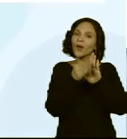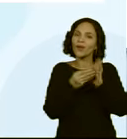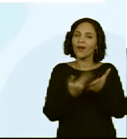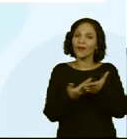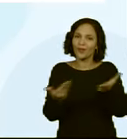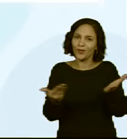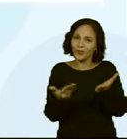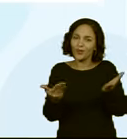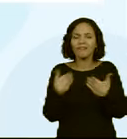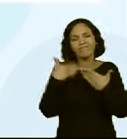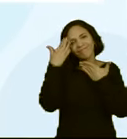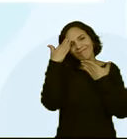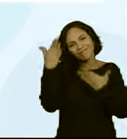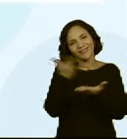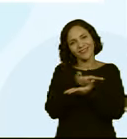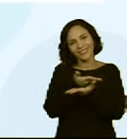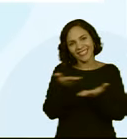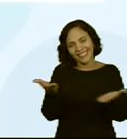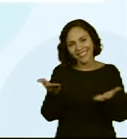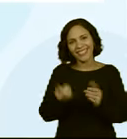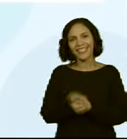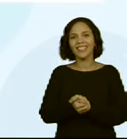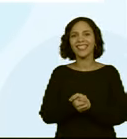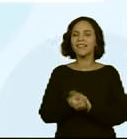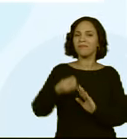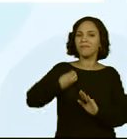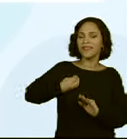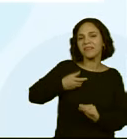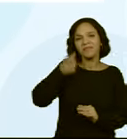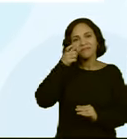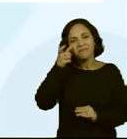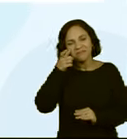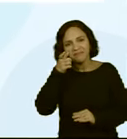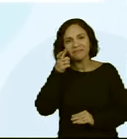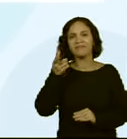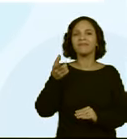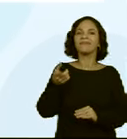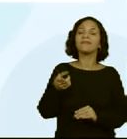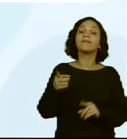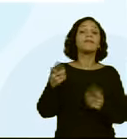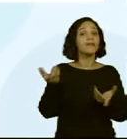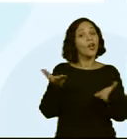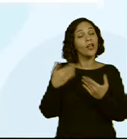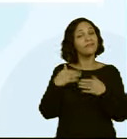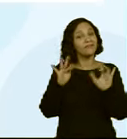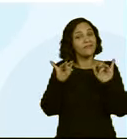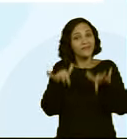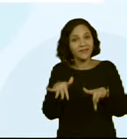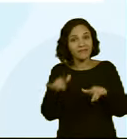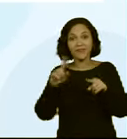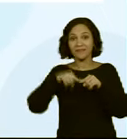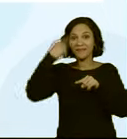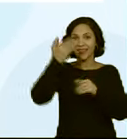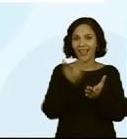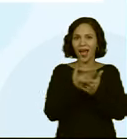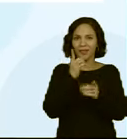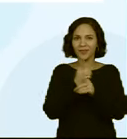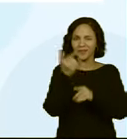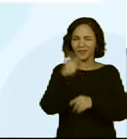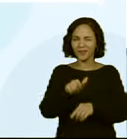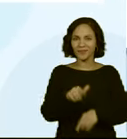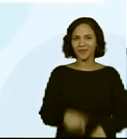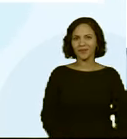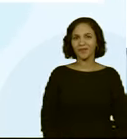conteúdo da aula de hoje a gente quer agradecer bastante vocês pela presença pela participação e ficamos por aqui e até a próxima